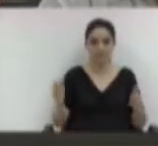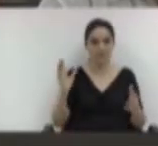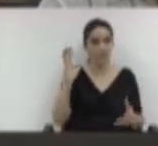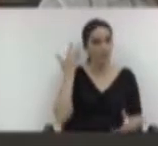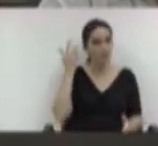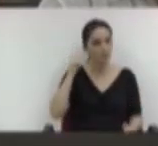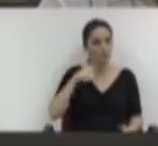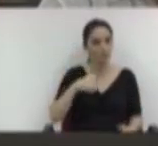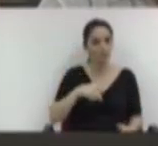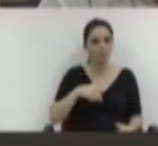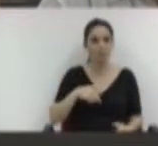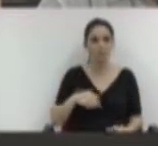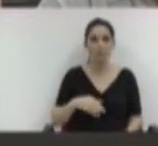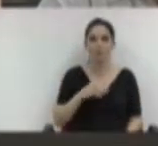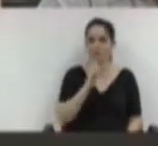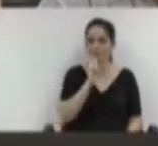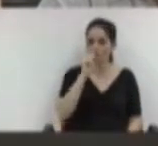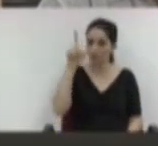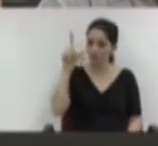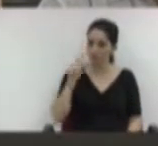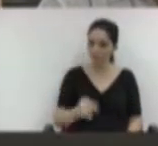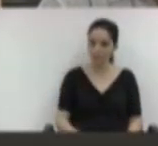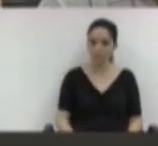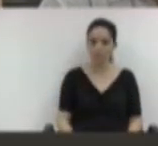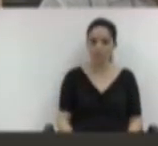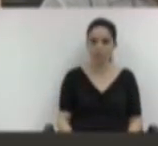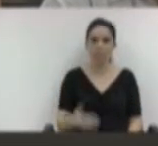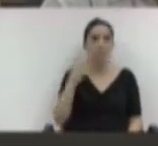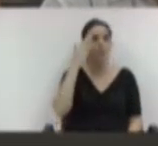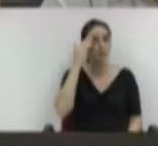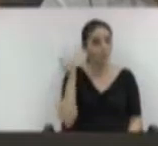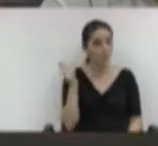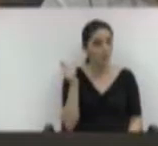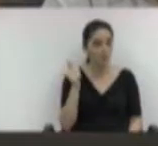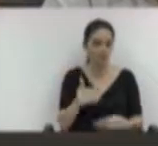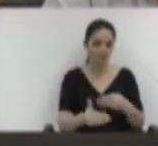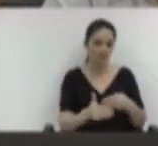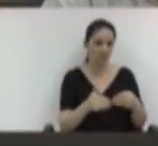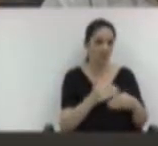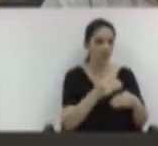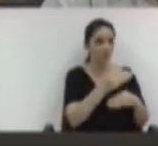também as notícias de que as obras não andam